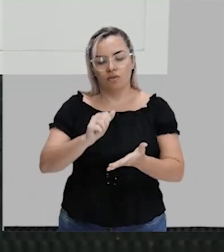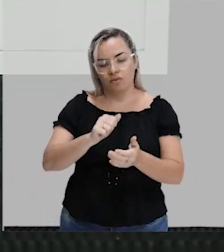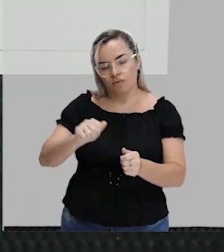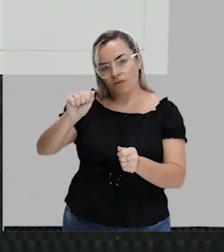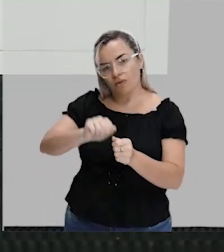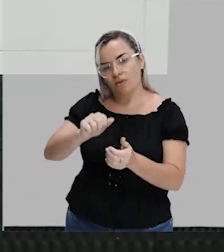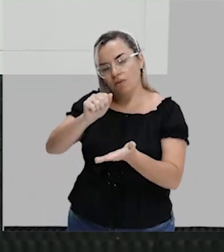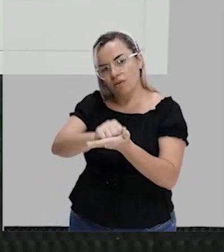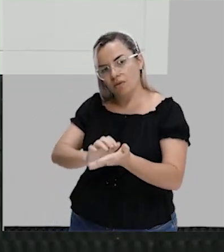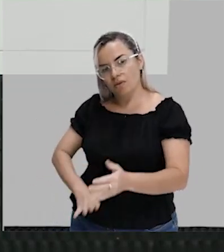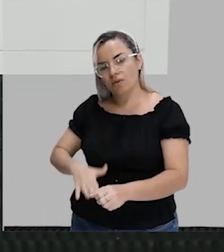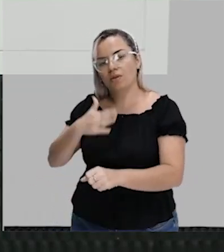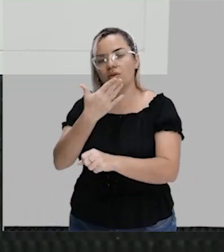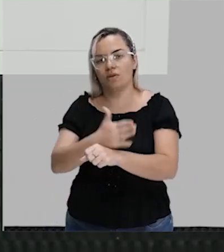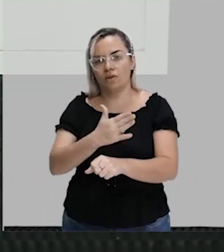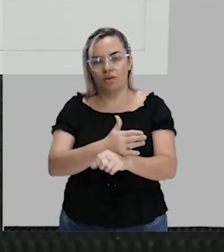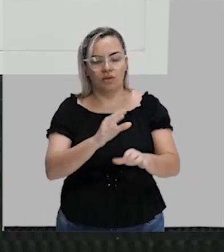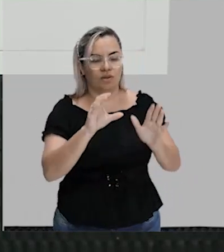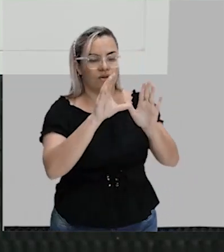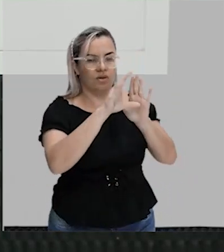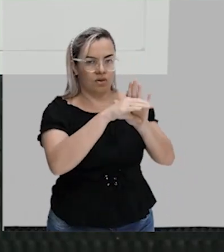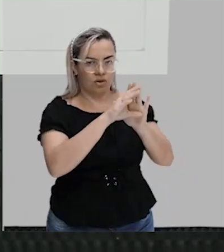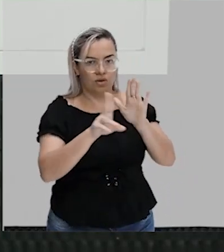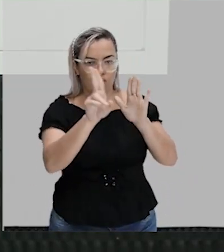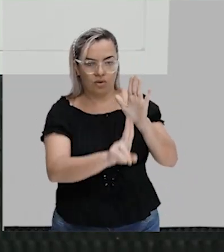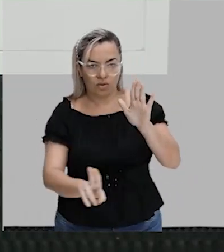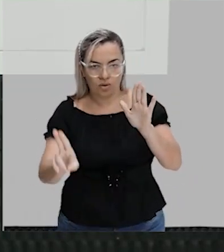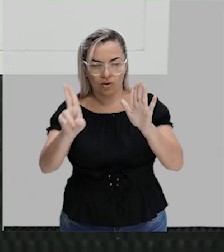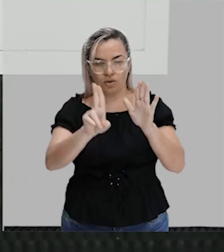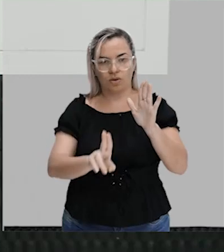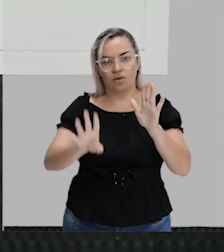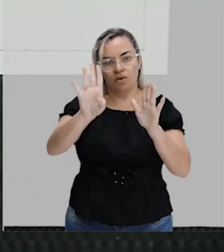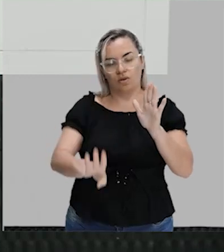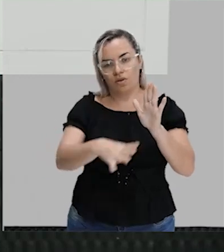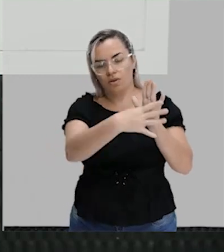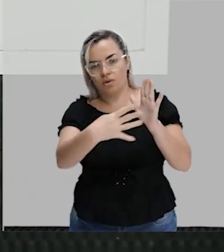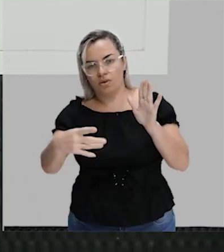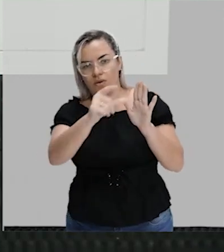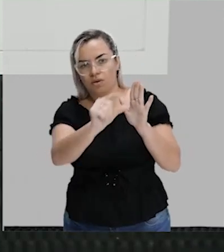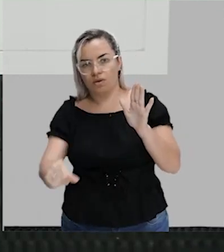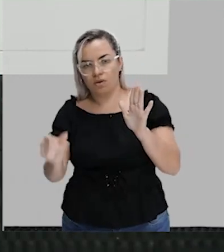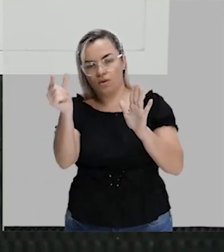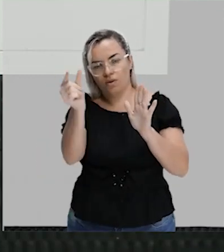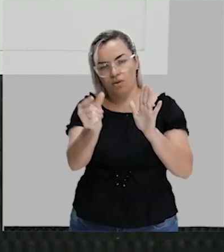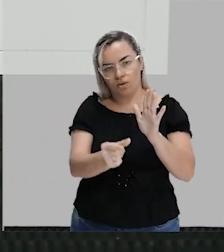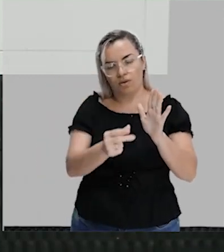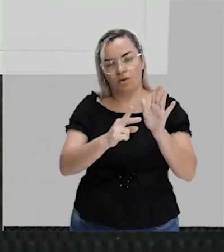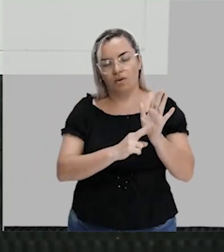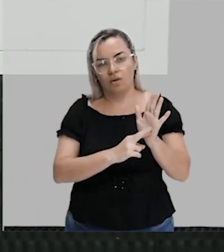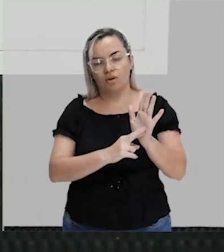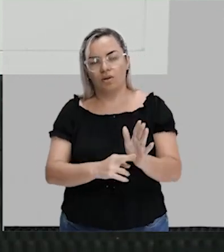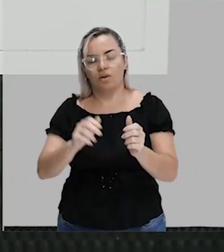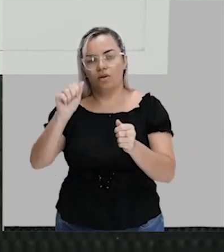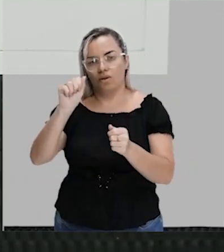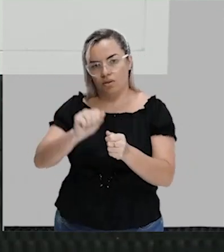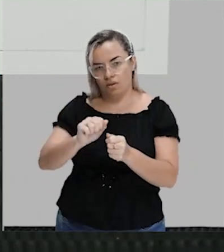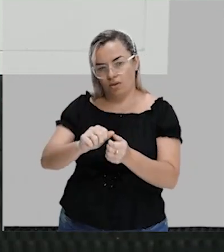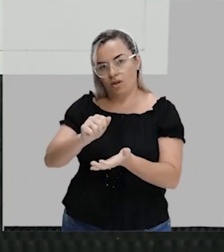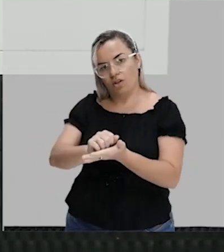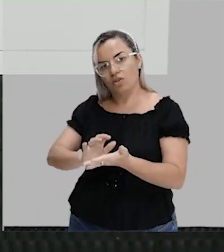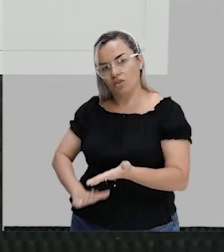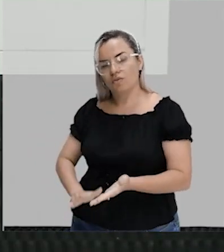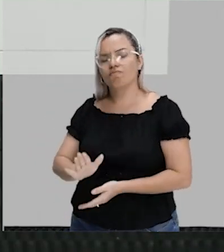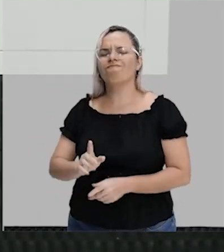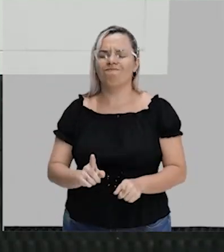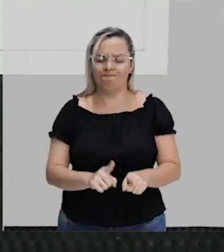né a gente aplicou esses conceitos de representação conceito de Matriz de elemento né E fizemos aí uma aula de exercício